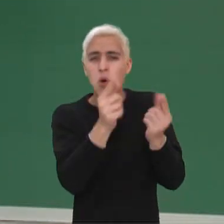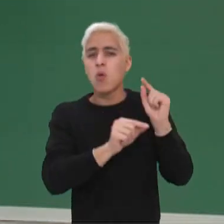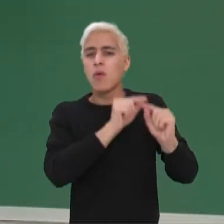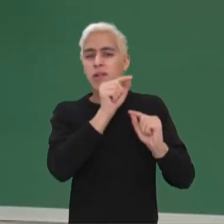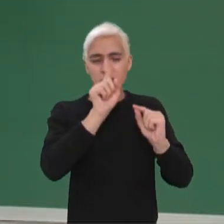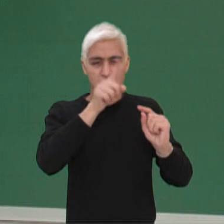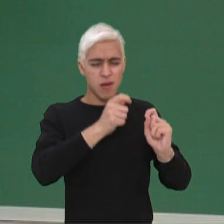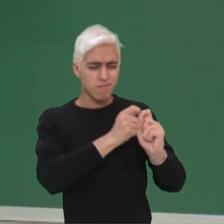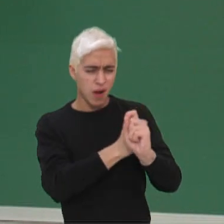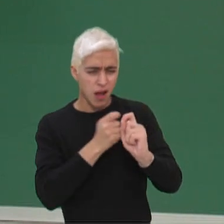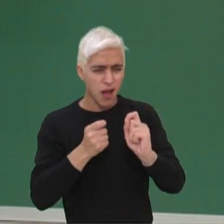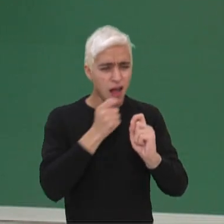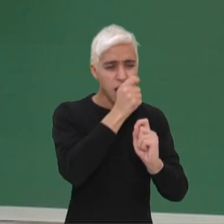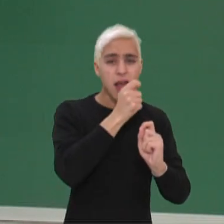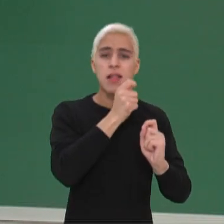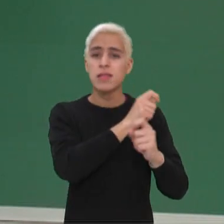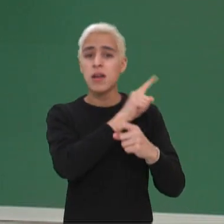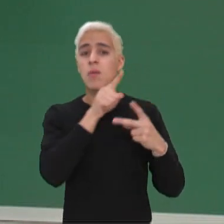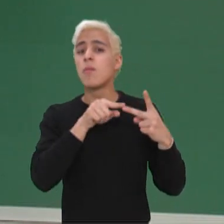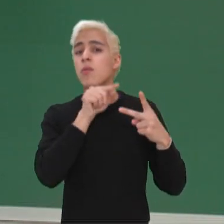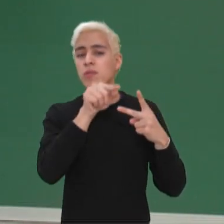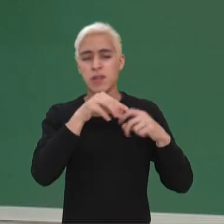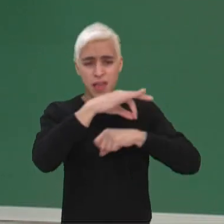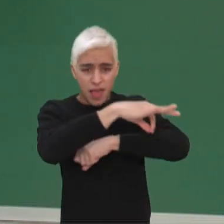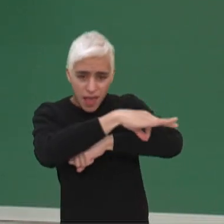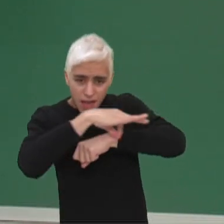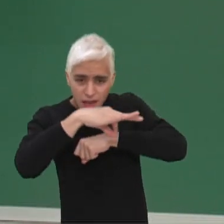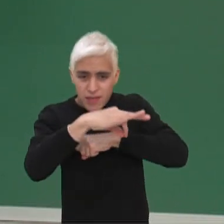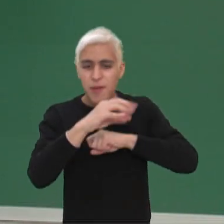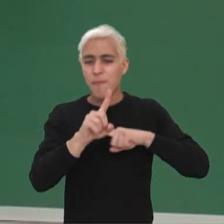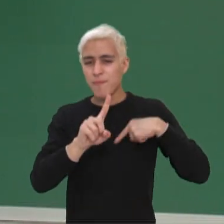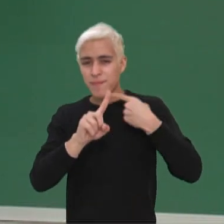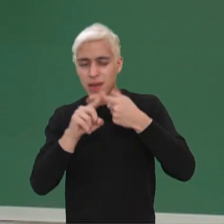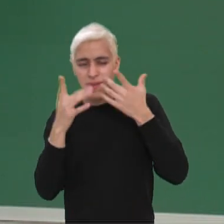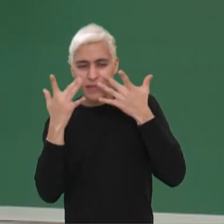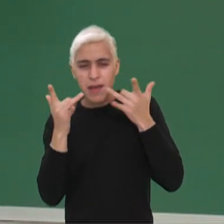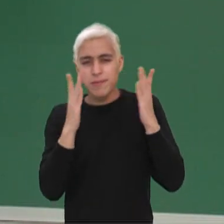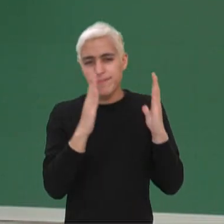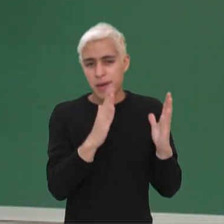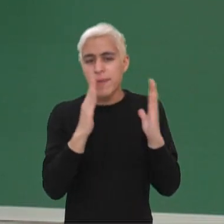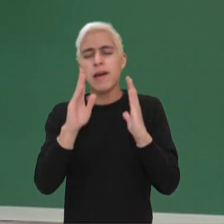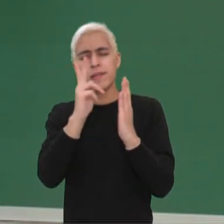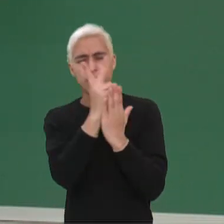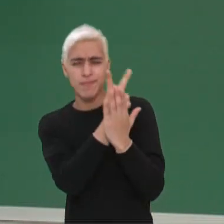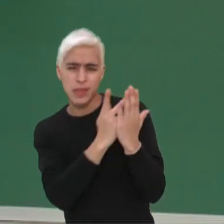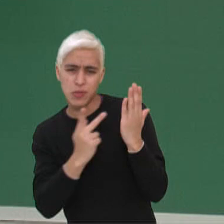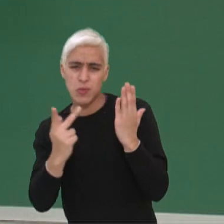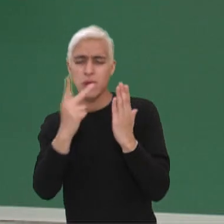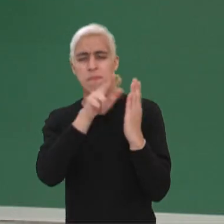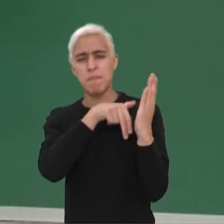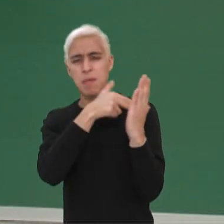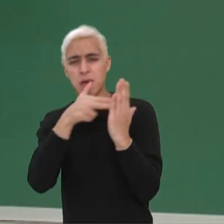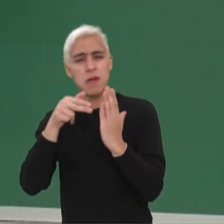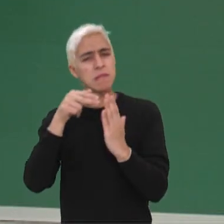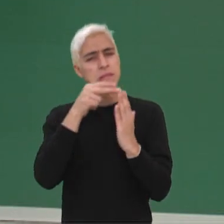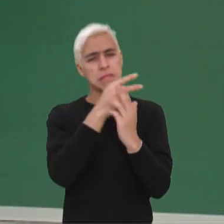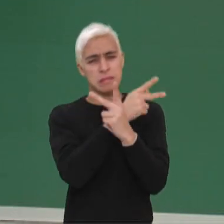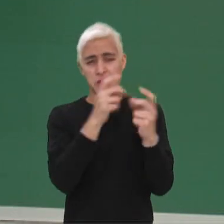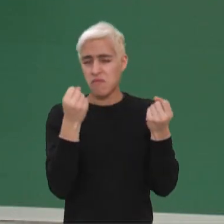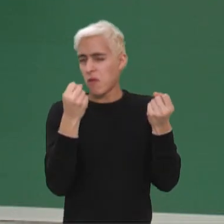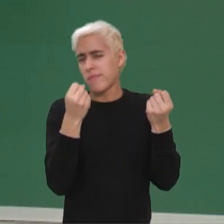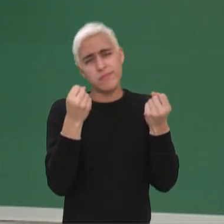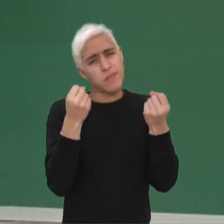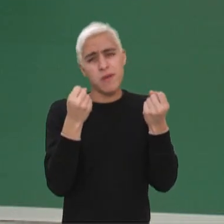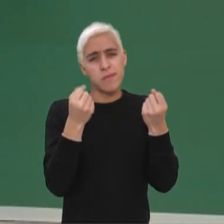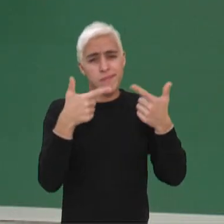sua escultura, depois vem a arquitetura junto com o teatro e, por fim, vem a pintura. A pintura não foi muito abordado por